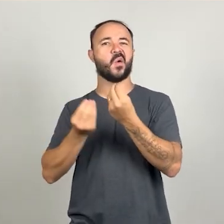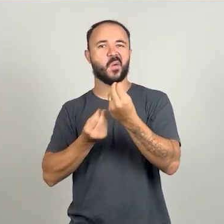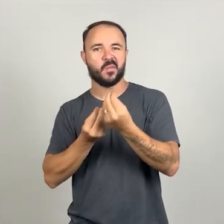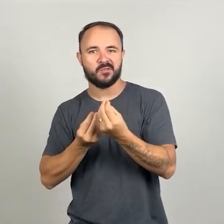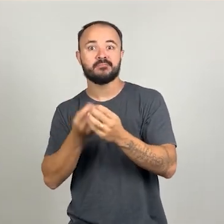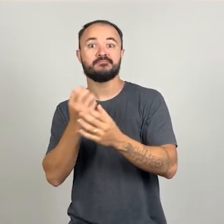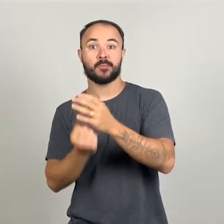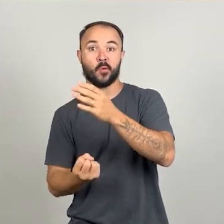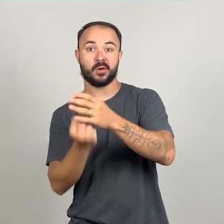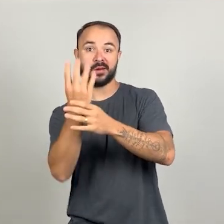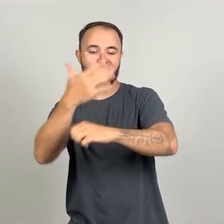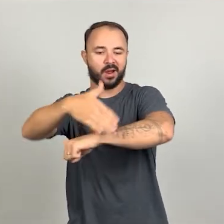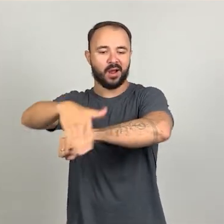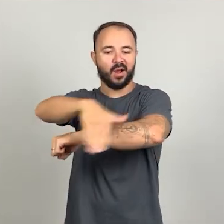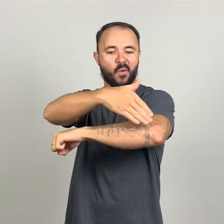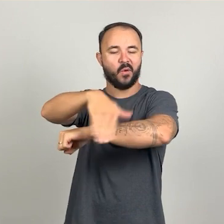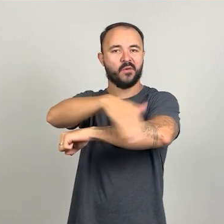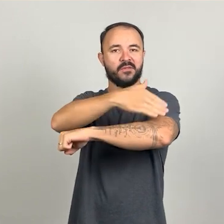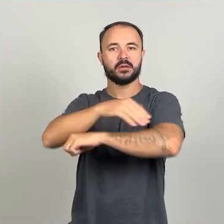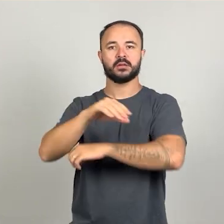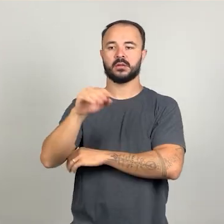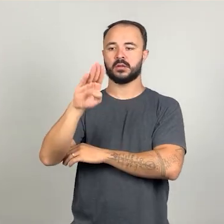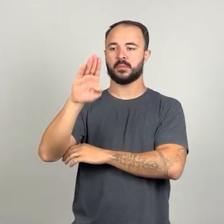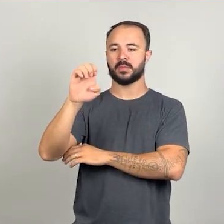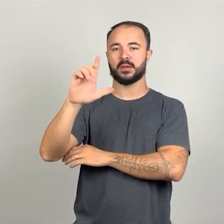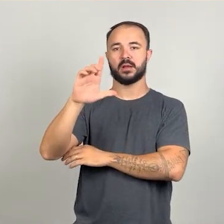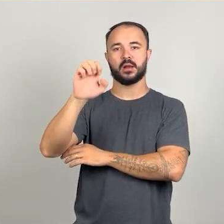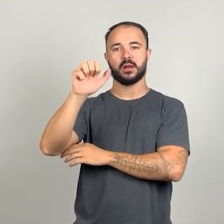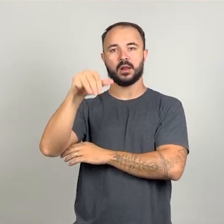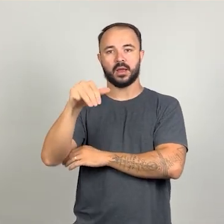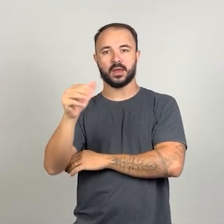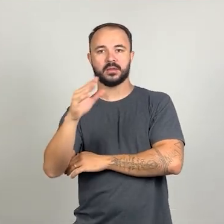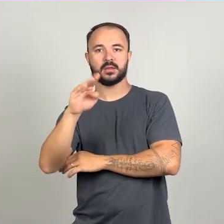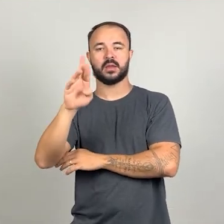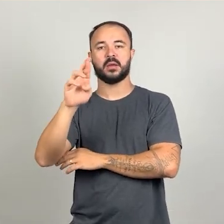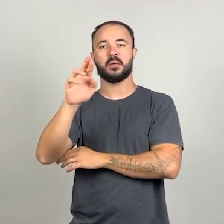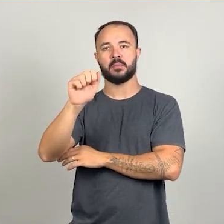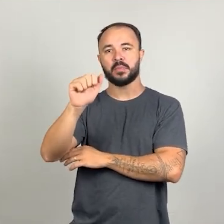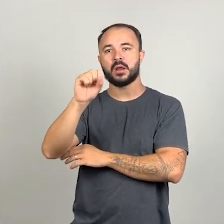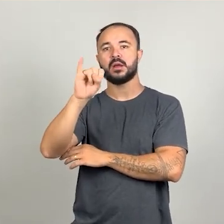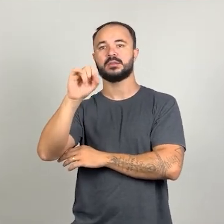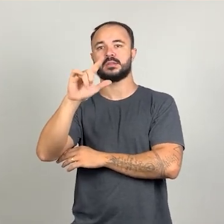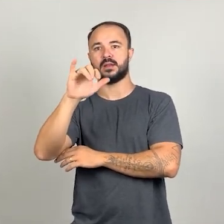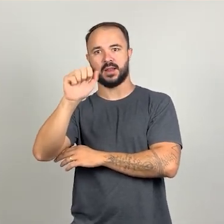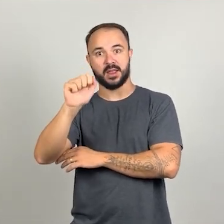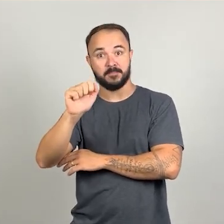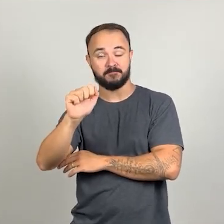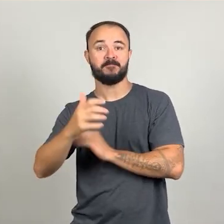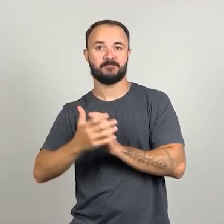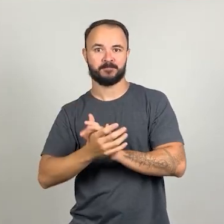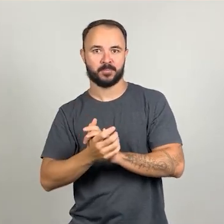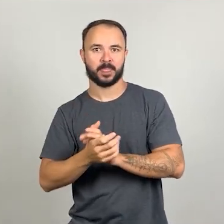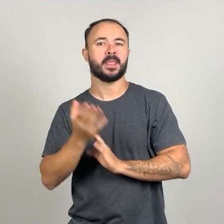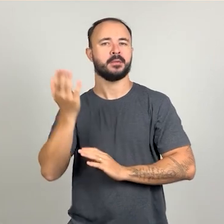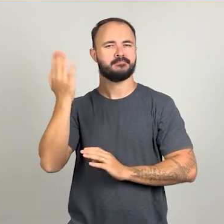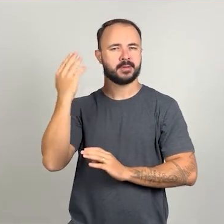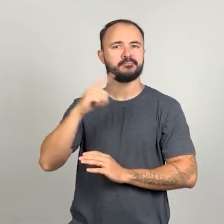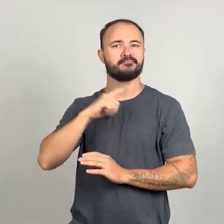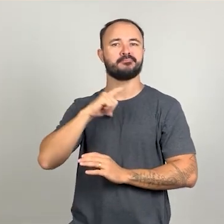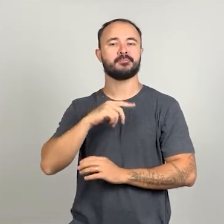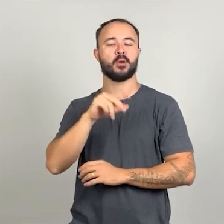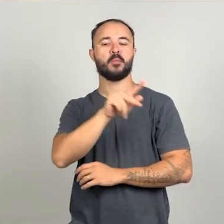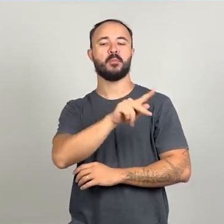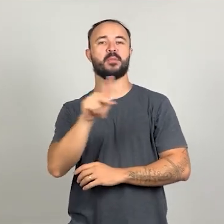rodovia Belém-Brasília. Lá na década de 50, 1950, o Brasil era governado por um presidente